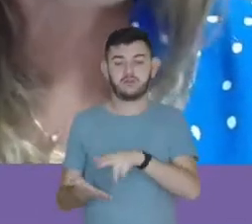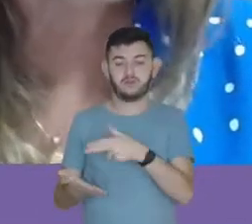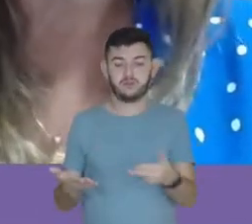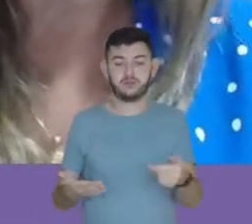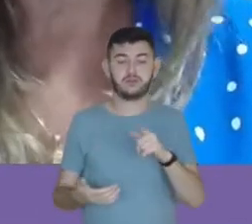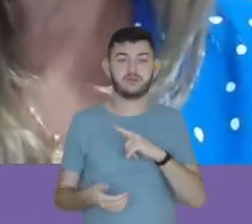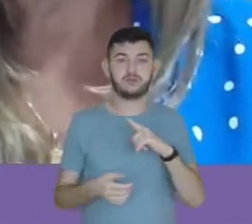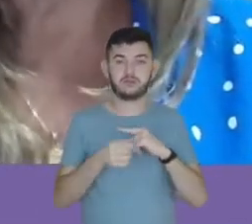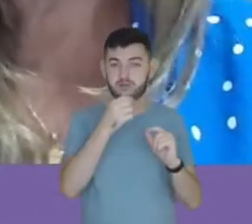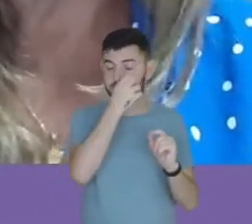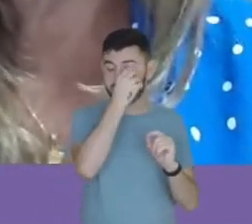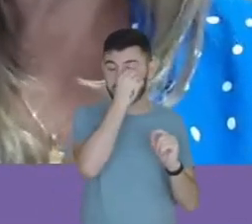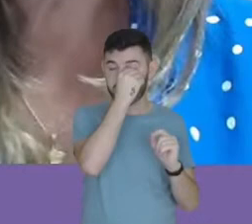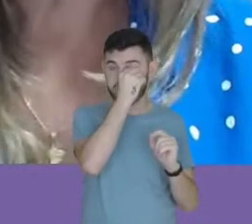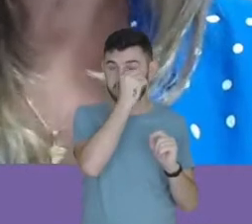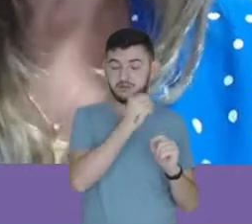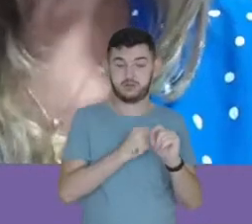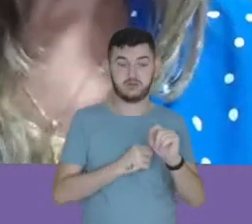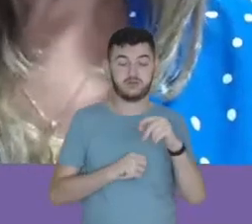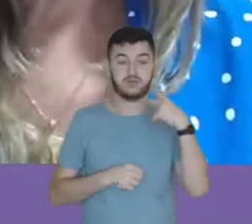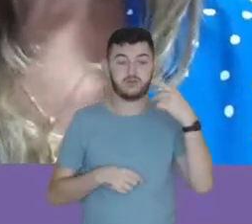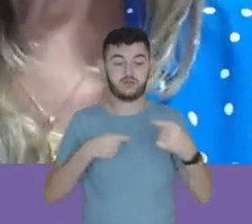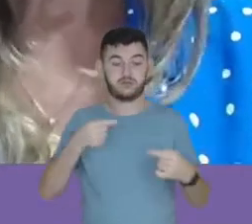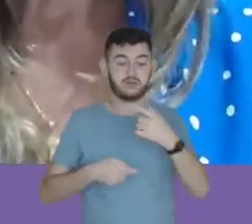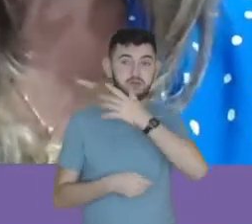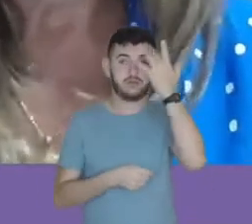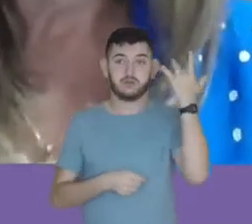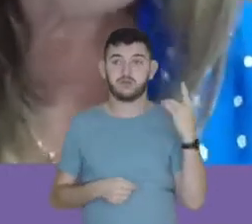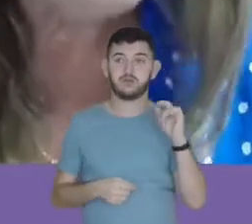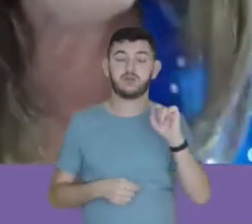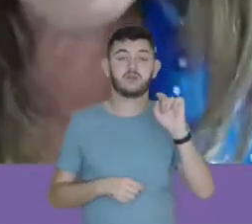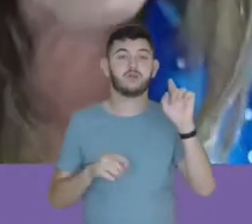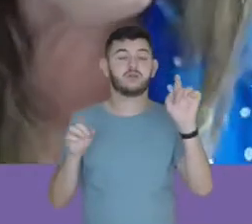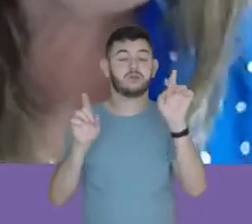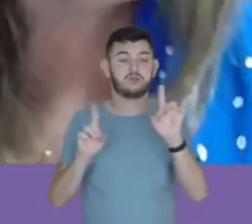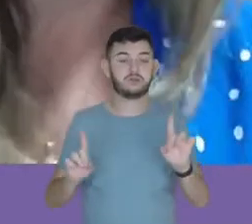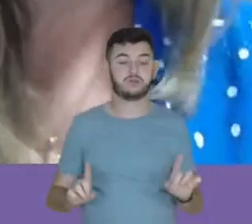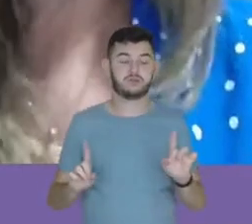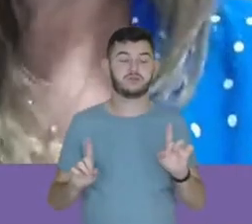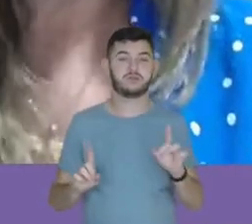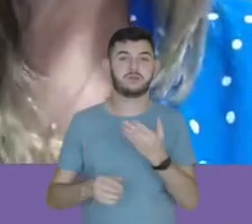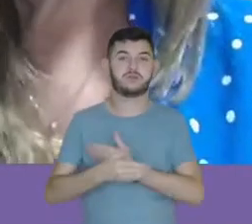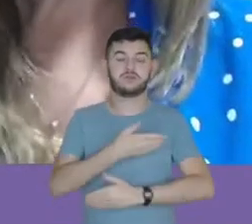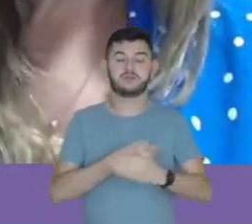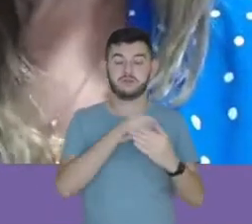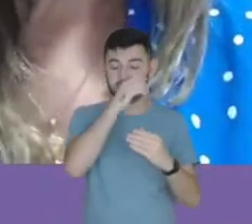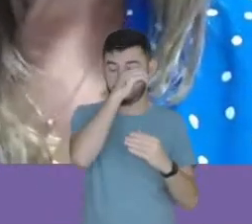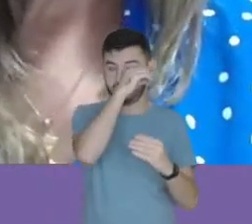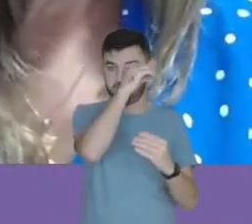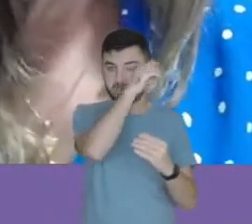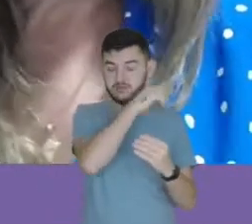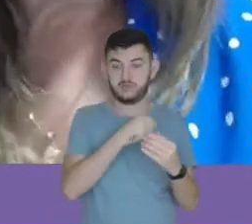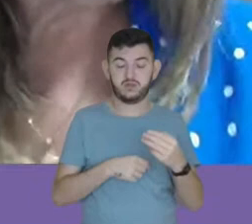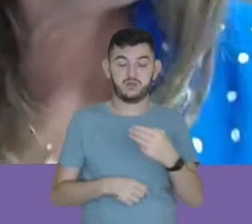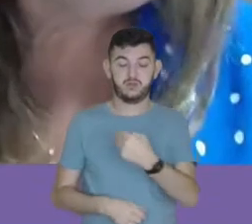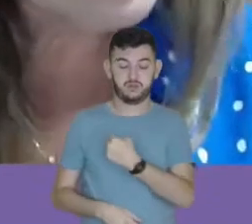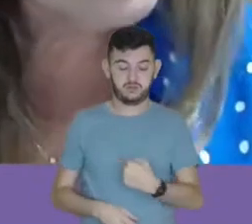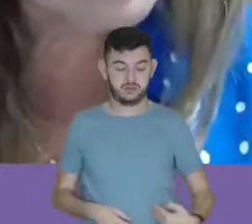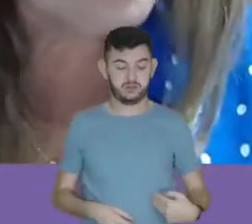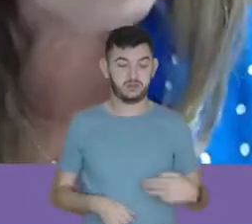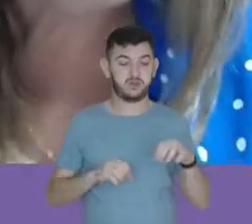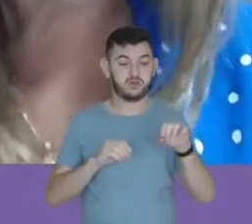as políticas para as pessoas com deficiência, é a fala do ministro da Educação atual. É um